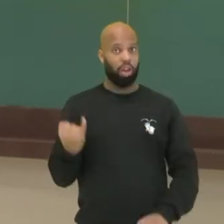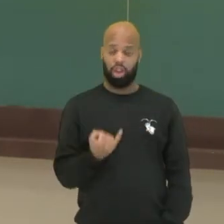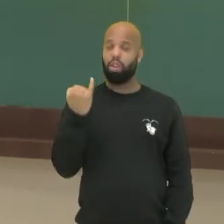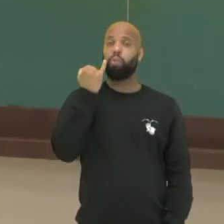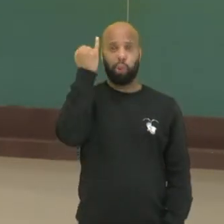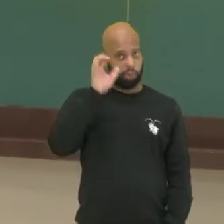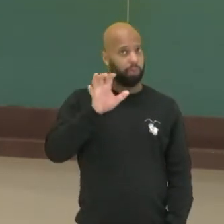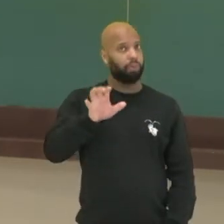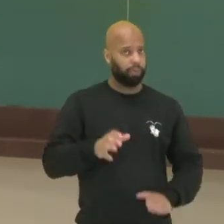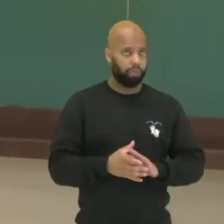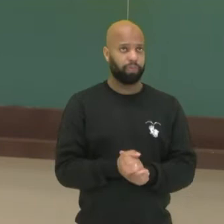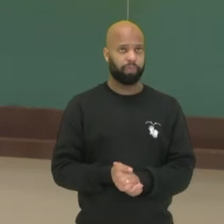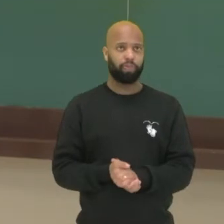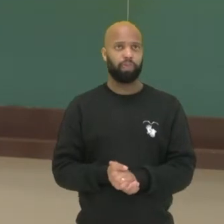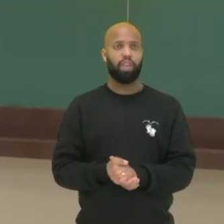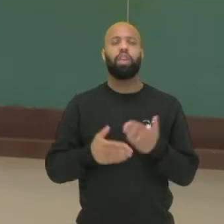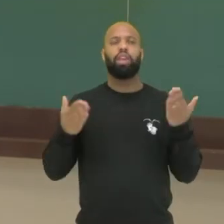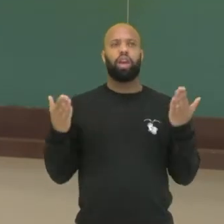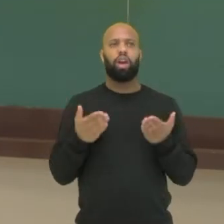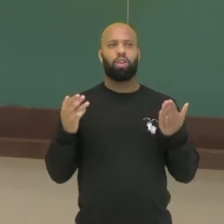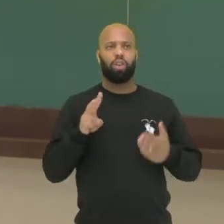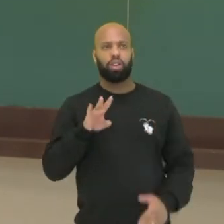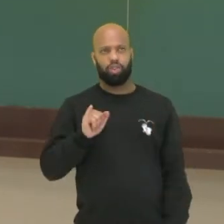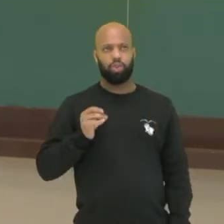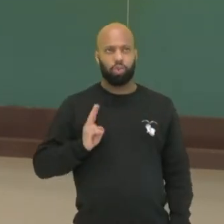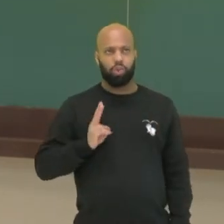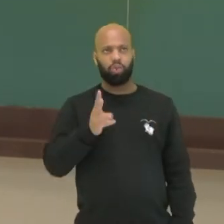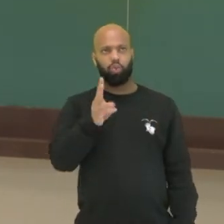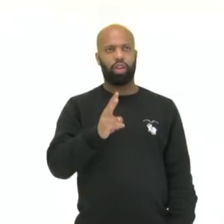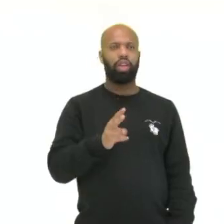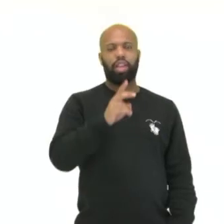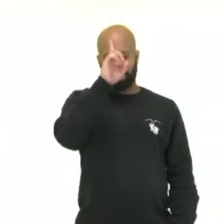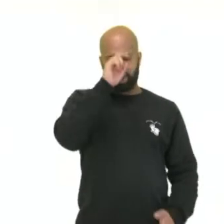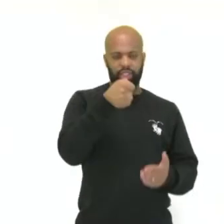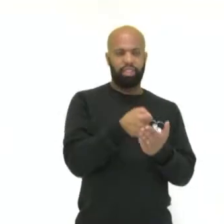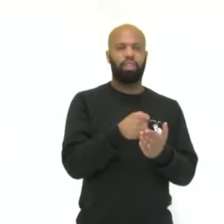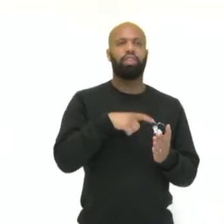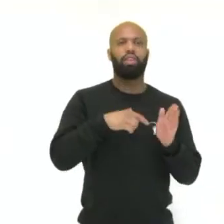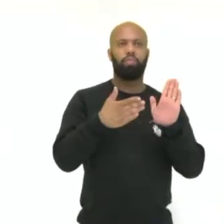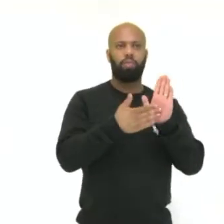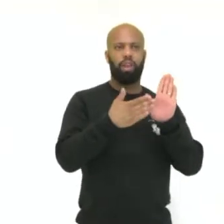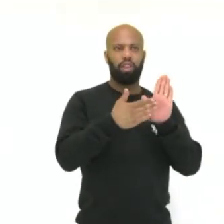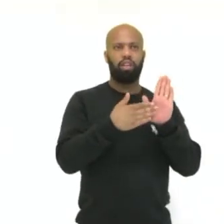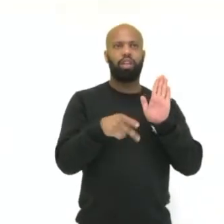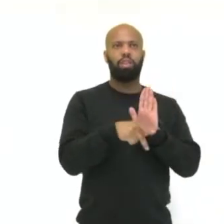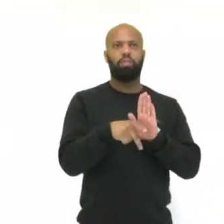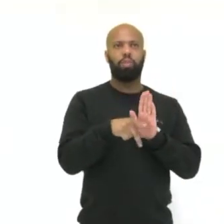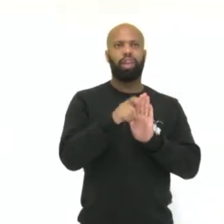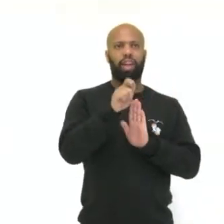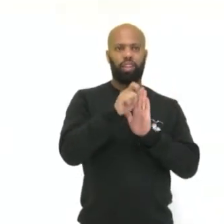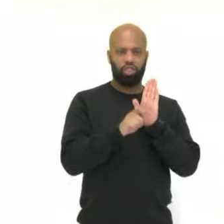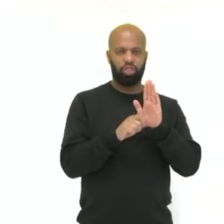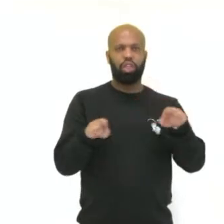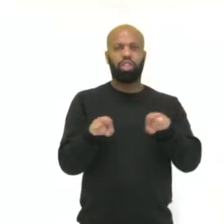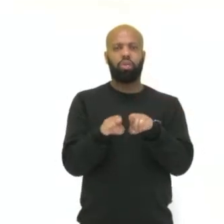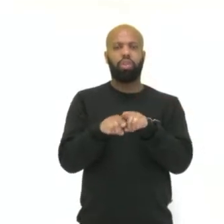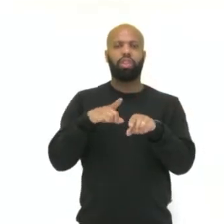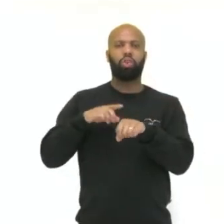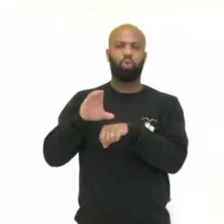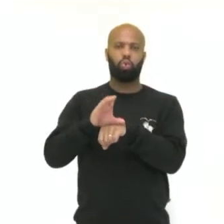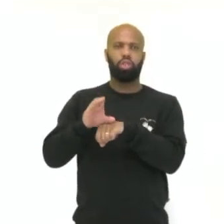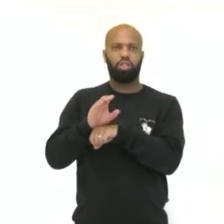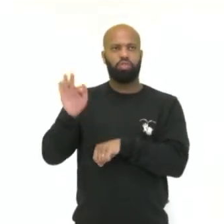né? Vamos continuar ali, ó. A decisão pautada em artigos da Constituição Federal e do Código de Defesa do